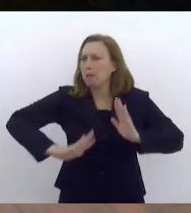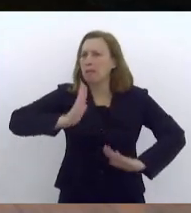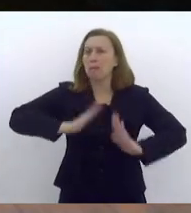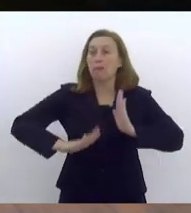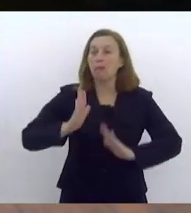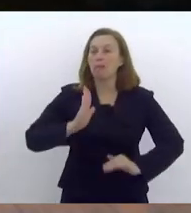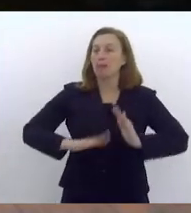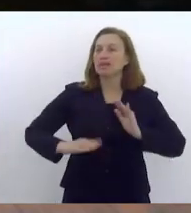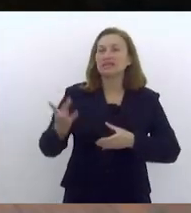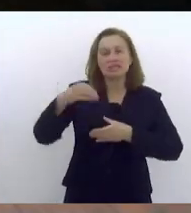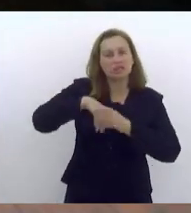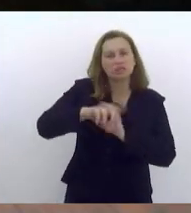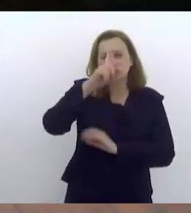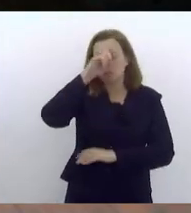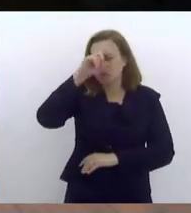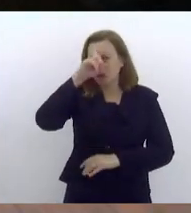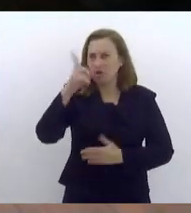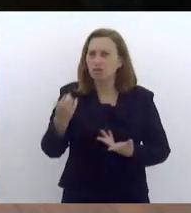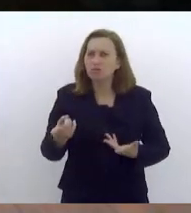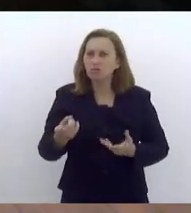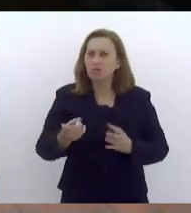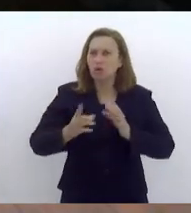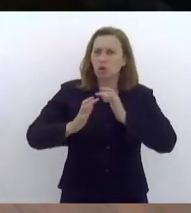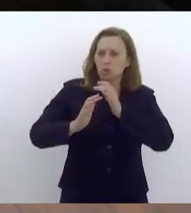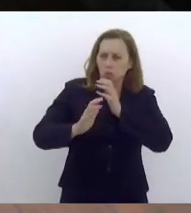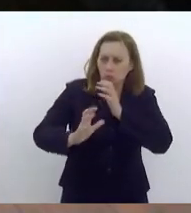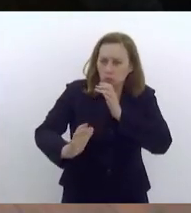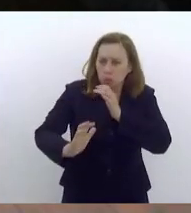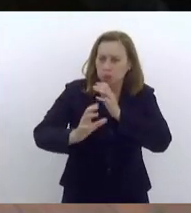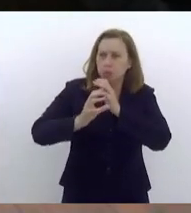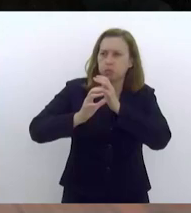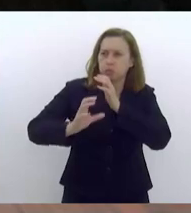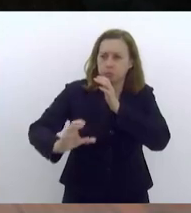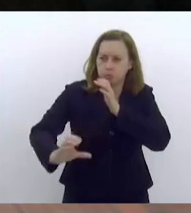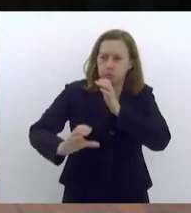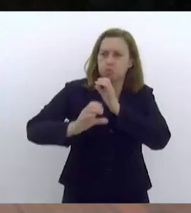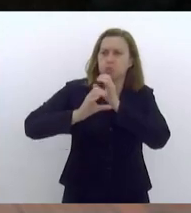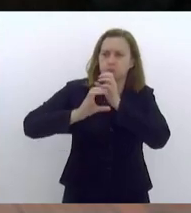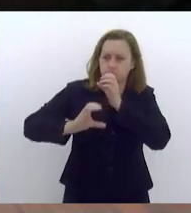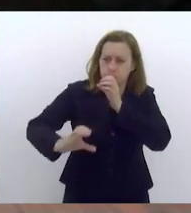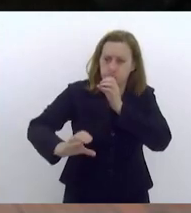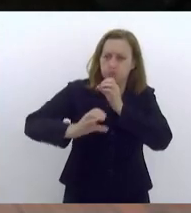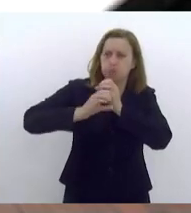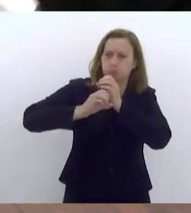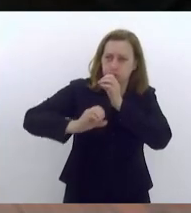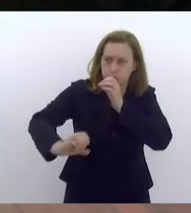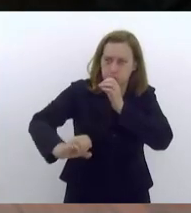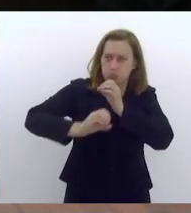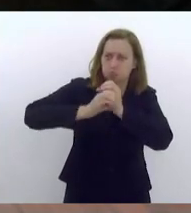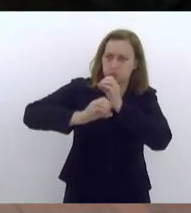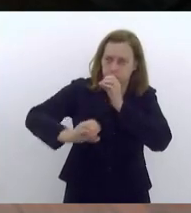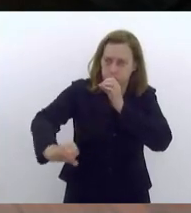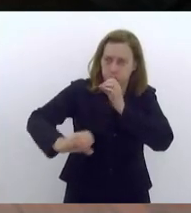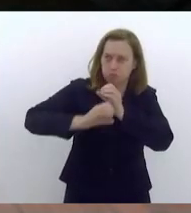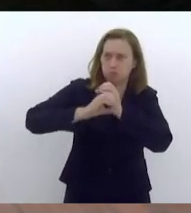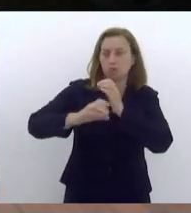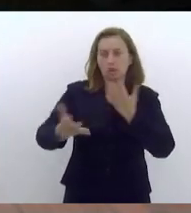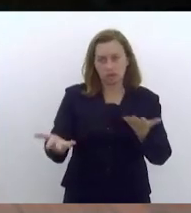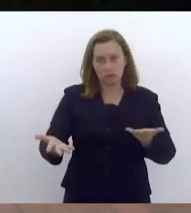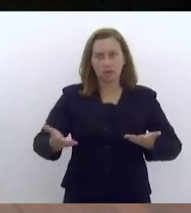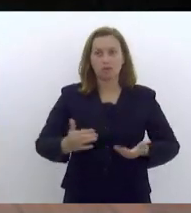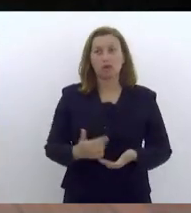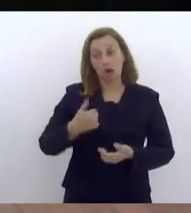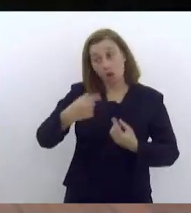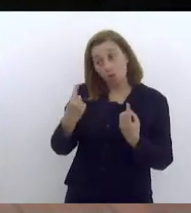não é? E o trombone da igreja, o bumbo da igreja evangélica, não é? Eu